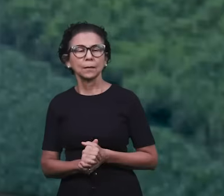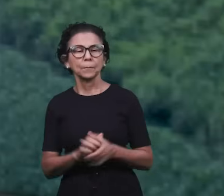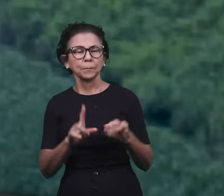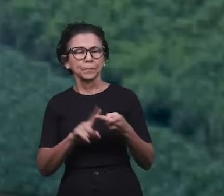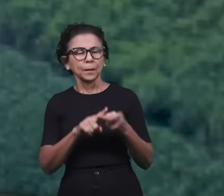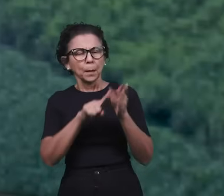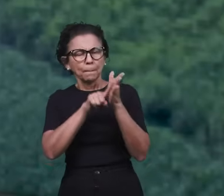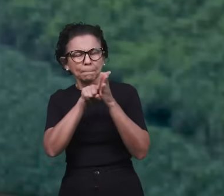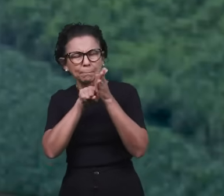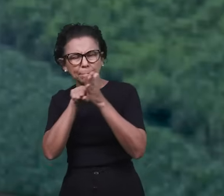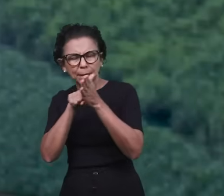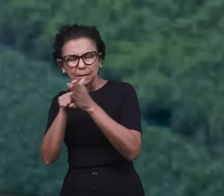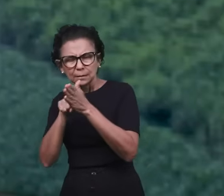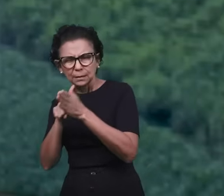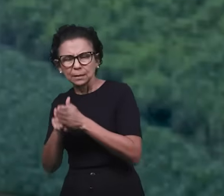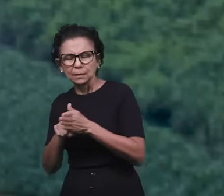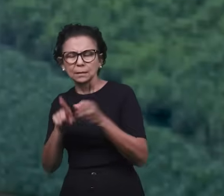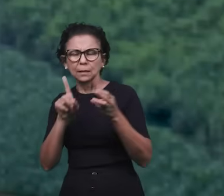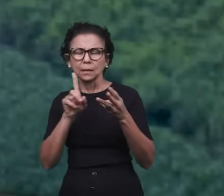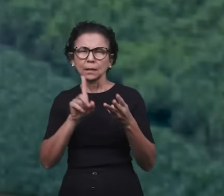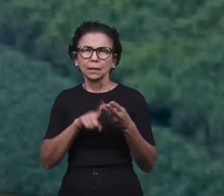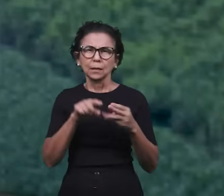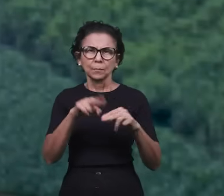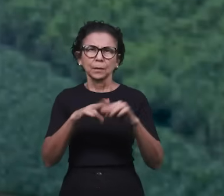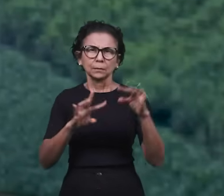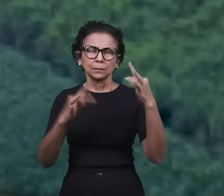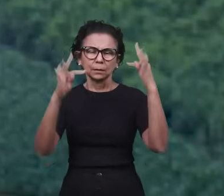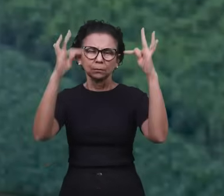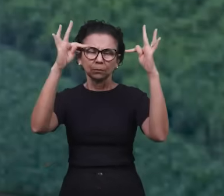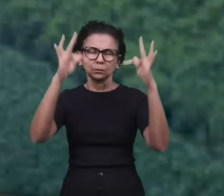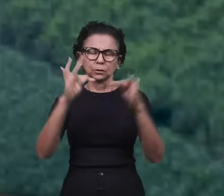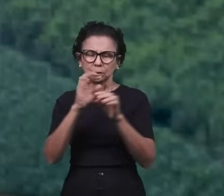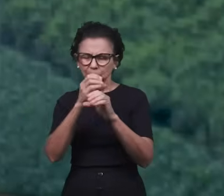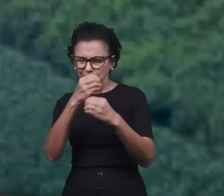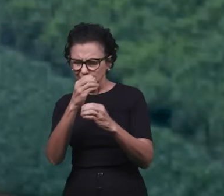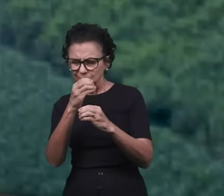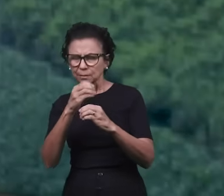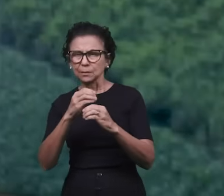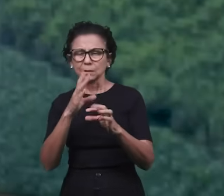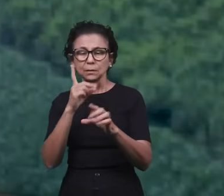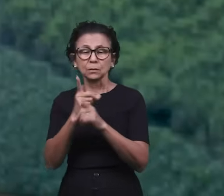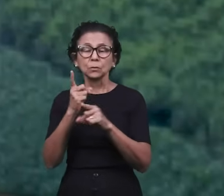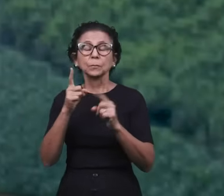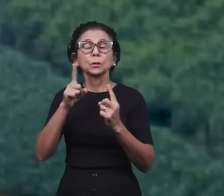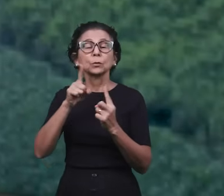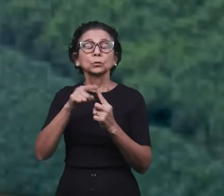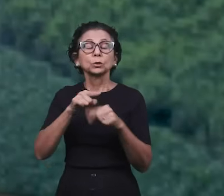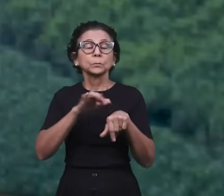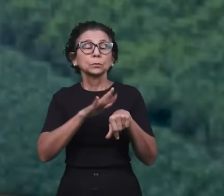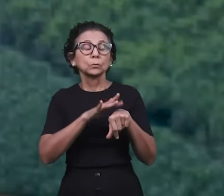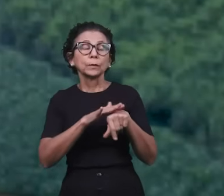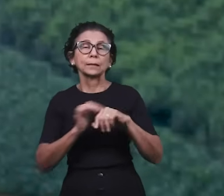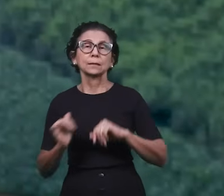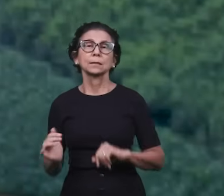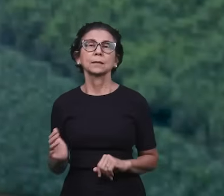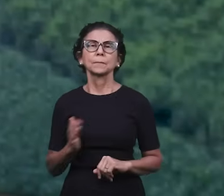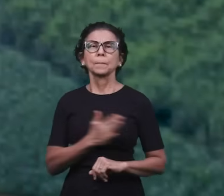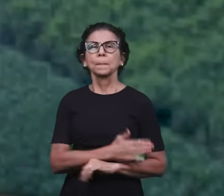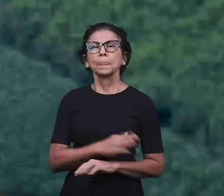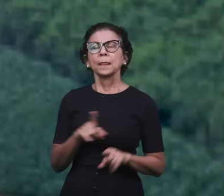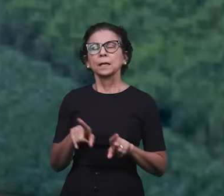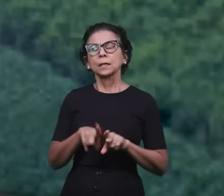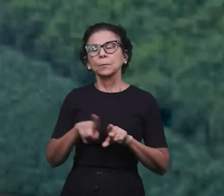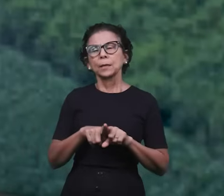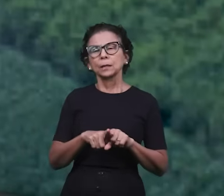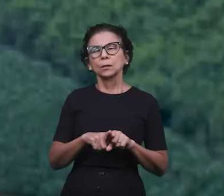para o estado do Espírito Santo. Nós fomos atrás da resposta e, de acordo com o coordenador do curso,